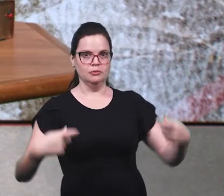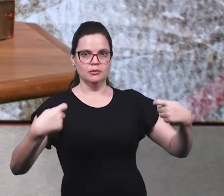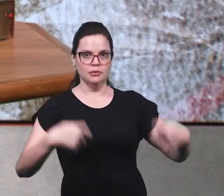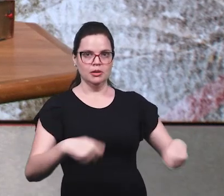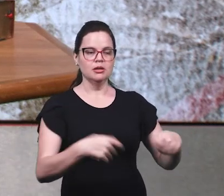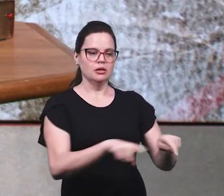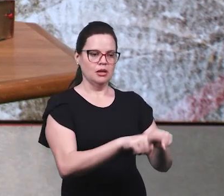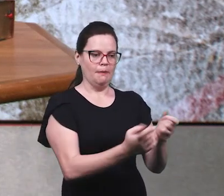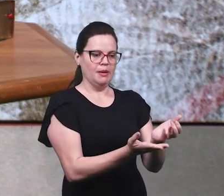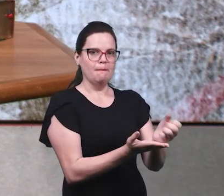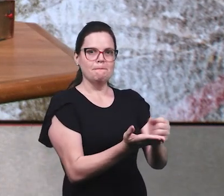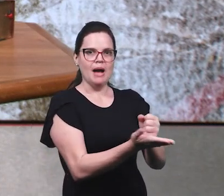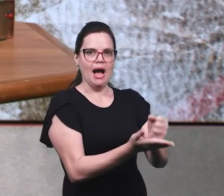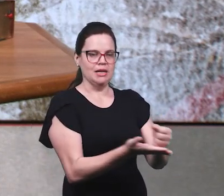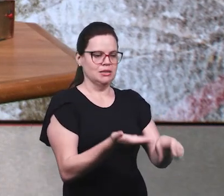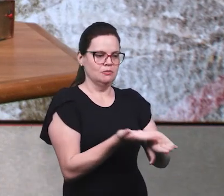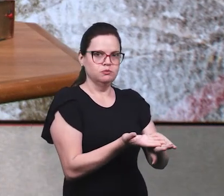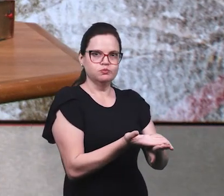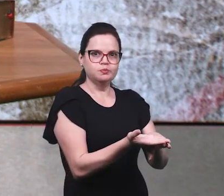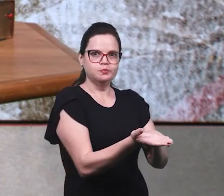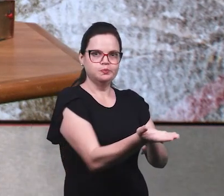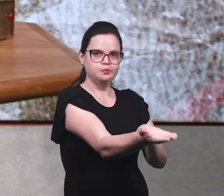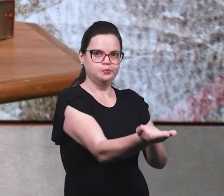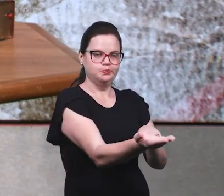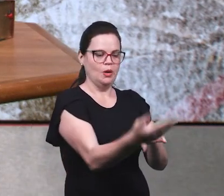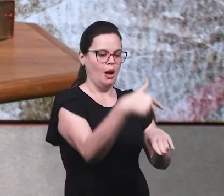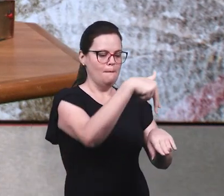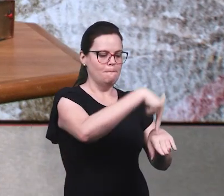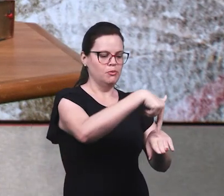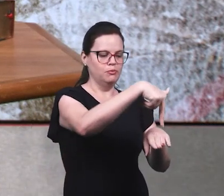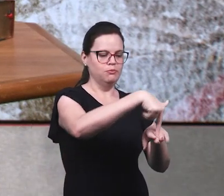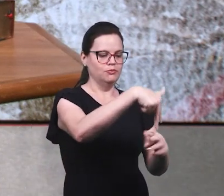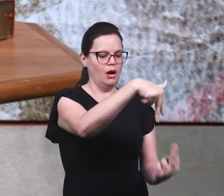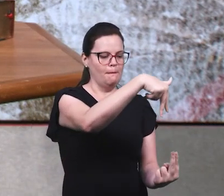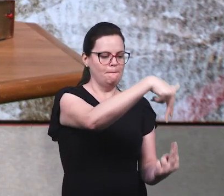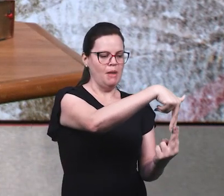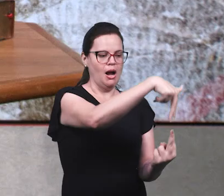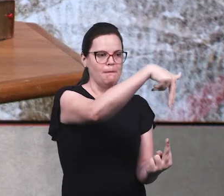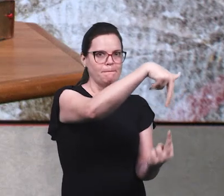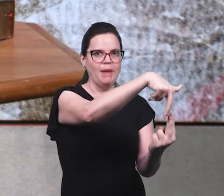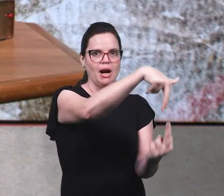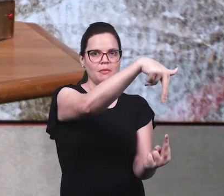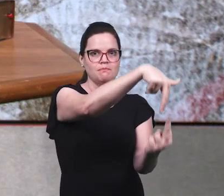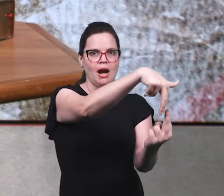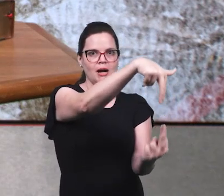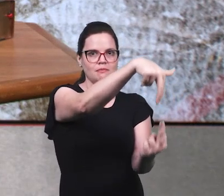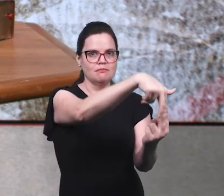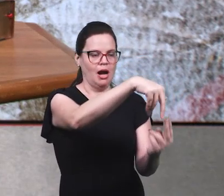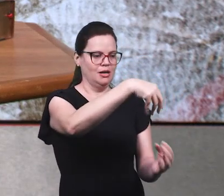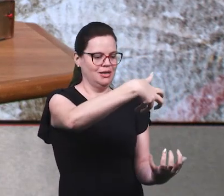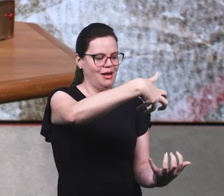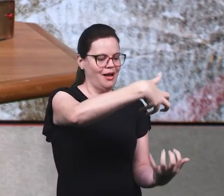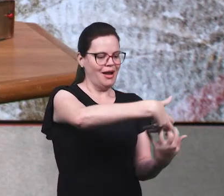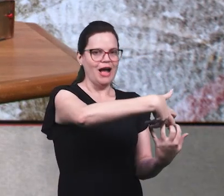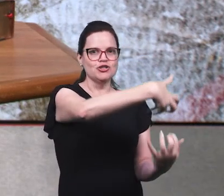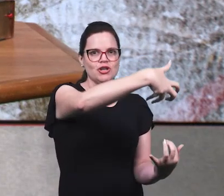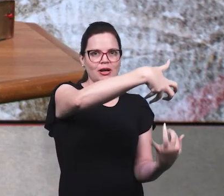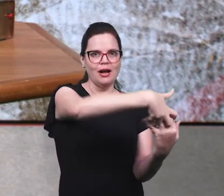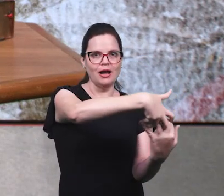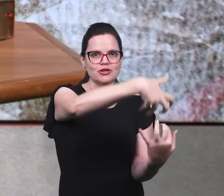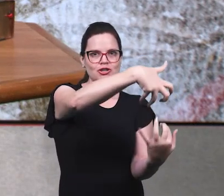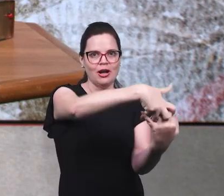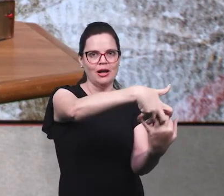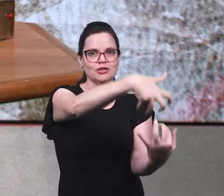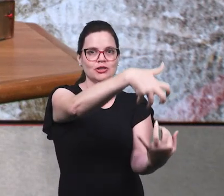suas 40 bases de prata. 2 bases debaixo de uma tábua e 2 bases debaixo